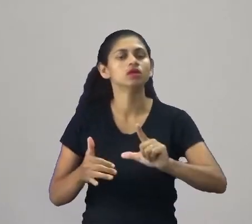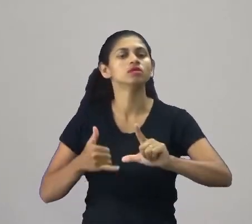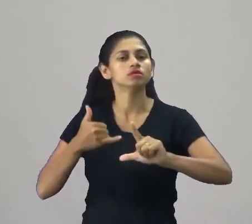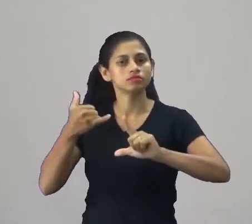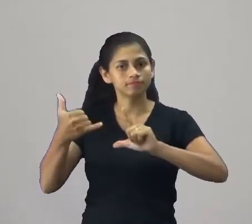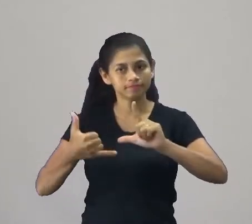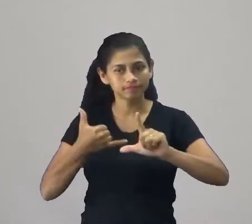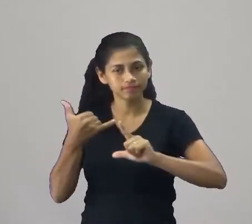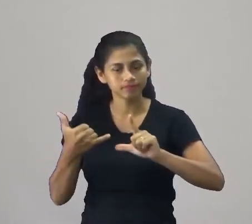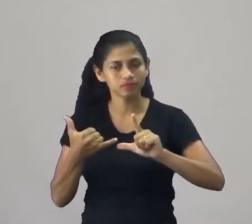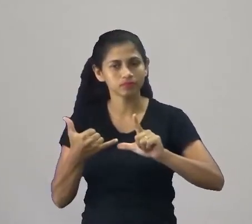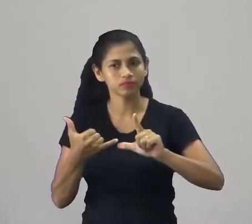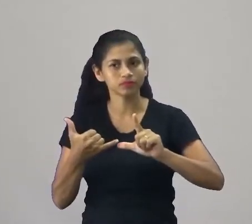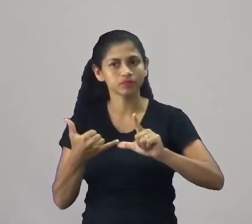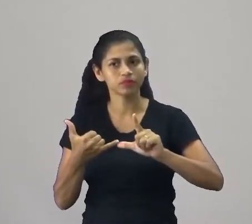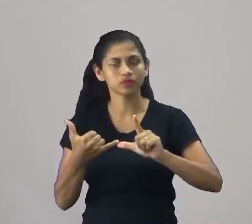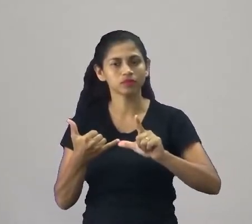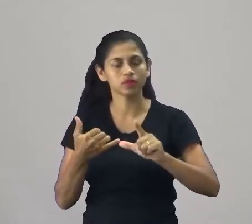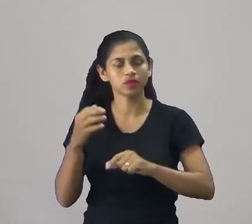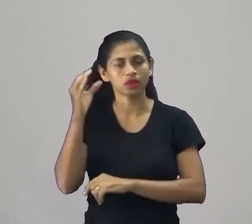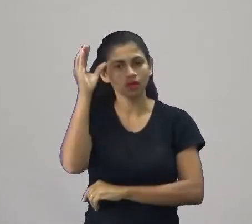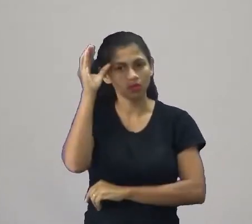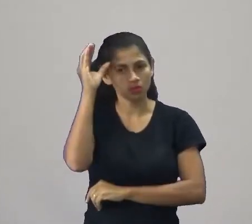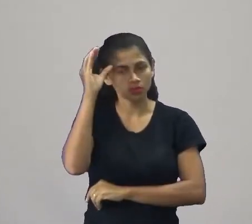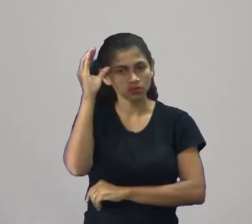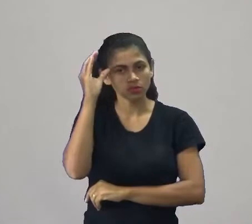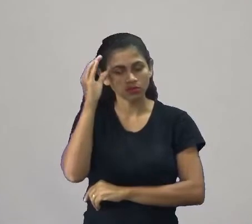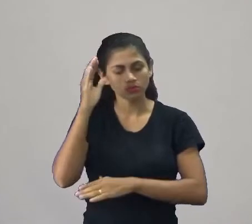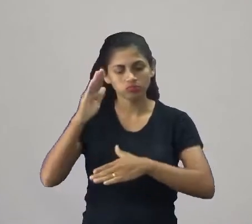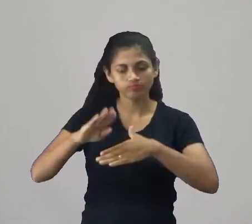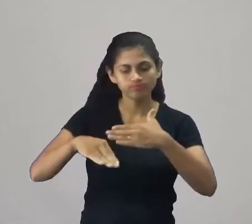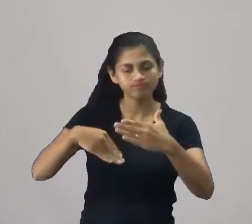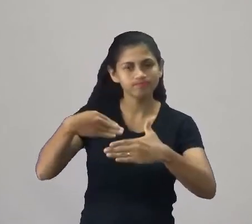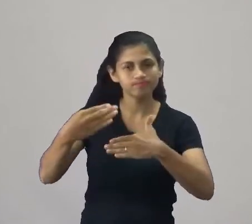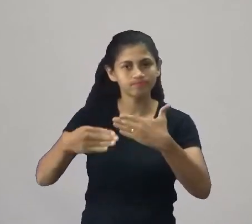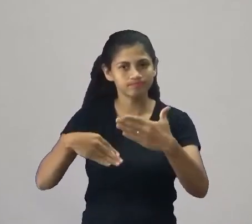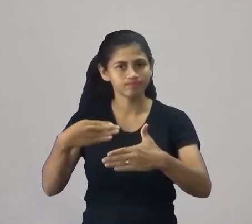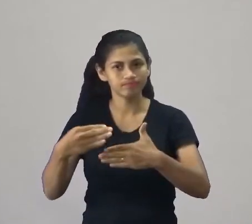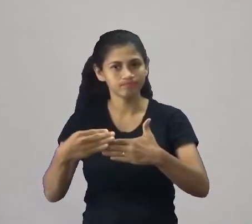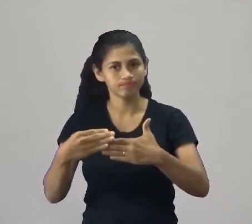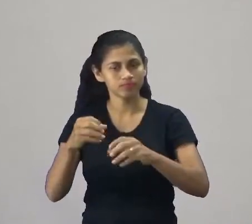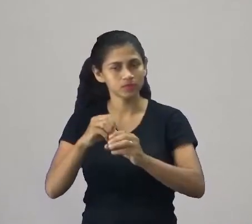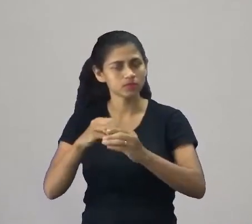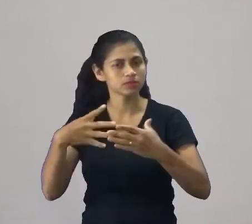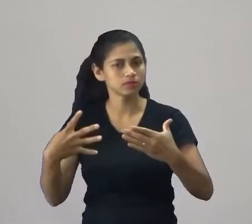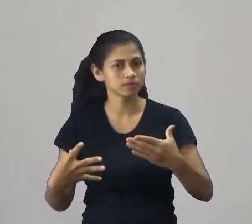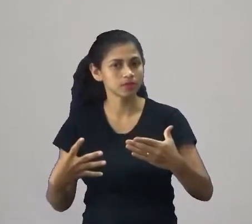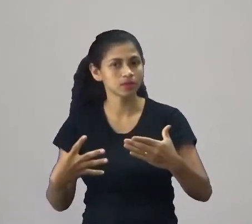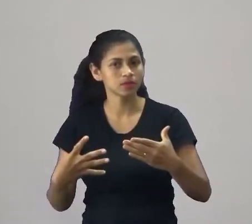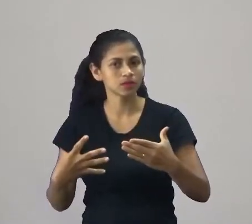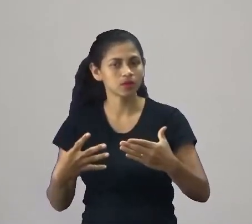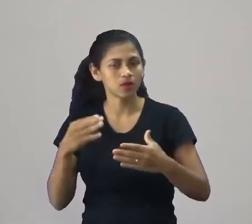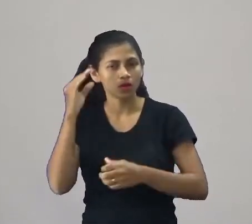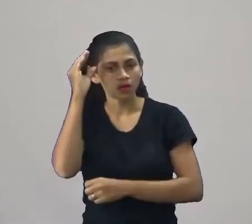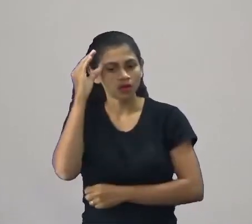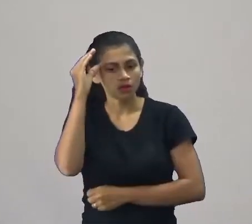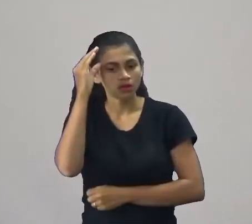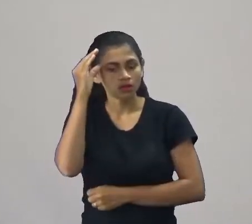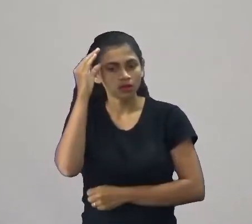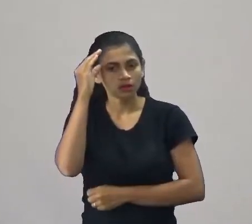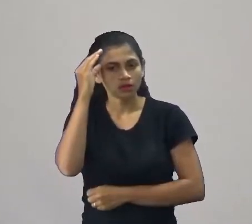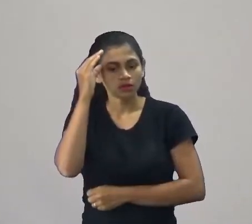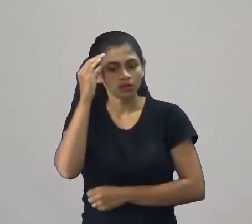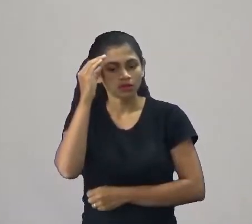propiciar conhecimento que vai ser desenvolvido e esse aspecto de conhecimento vai solidificar a